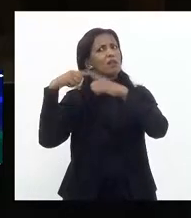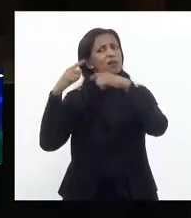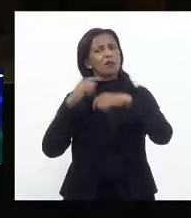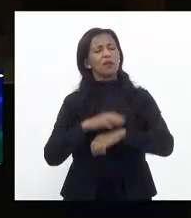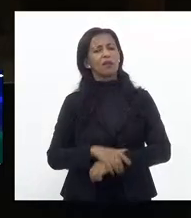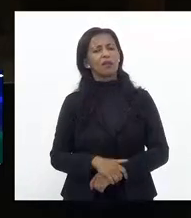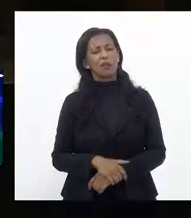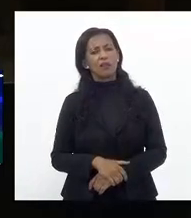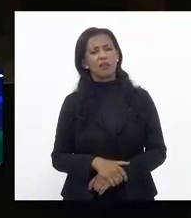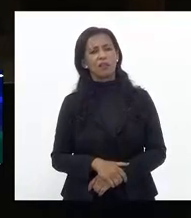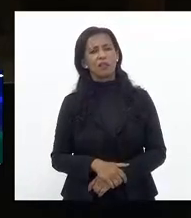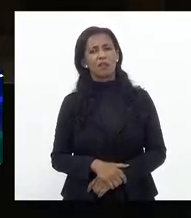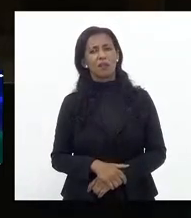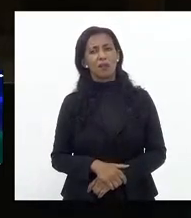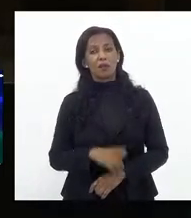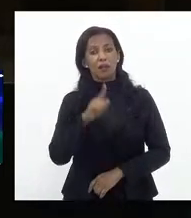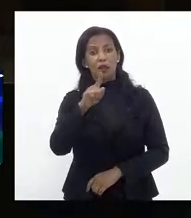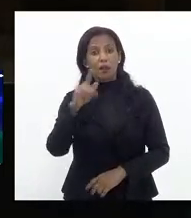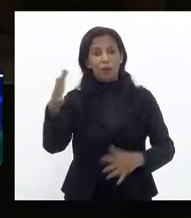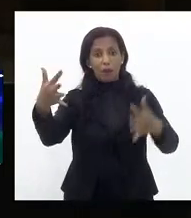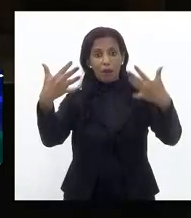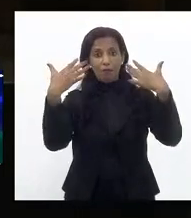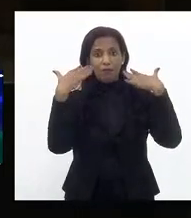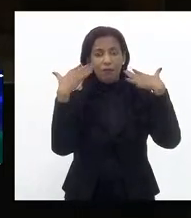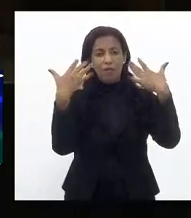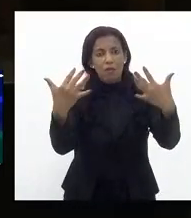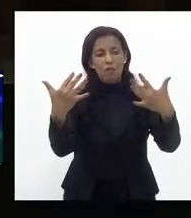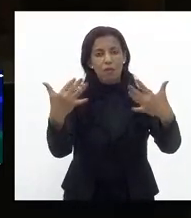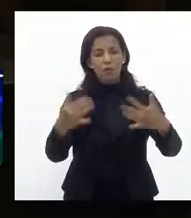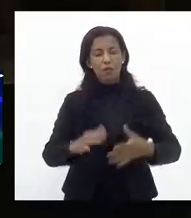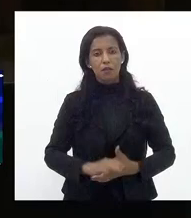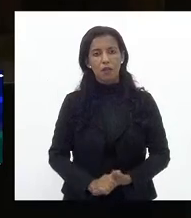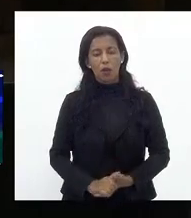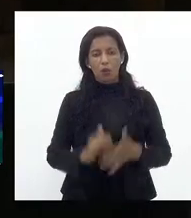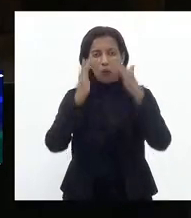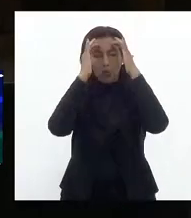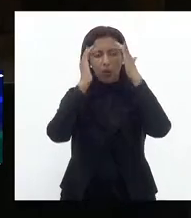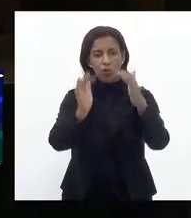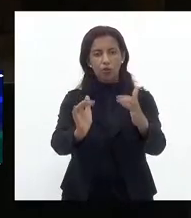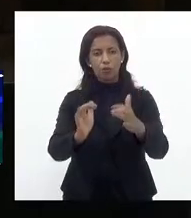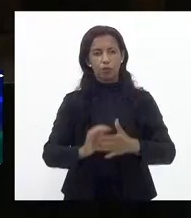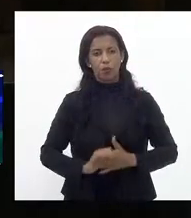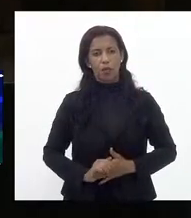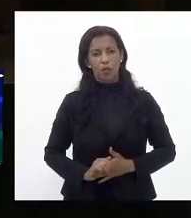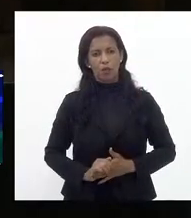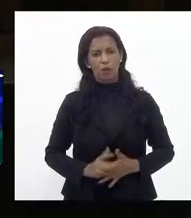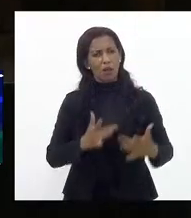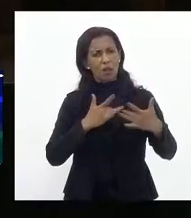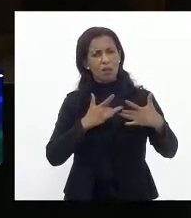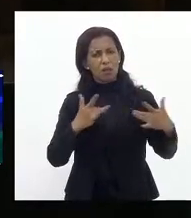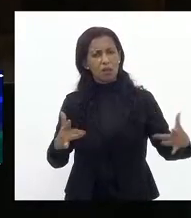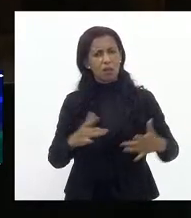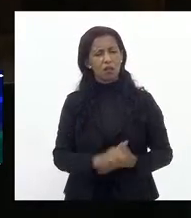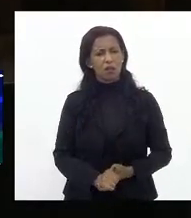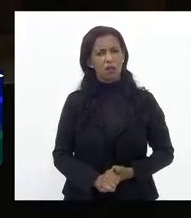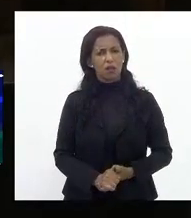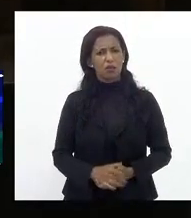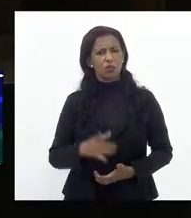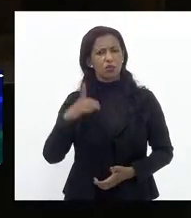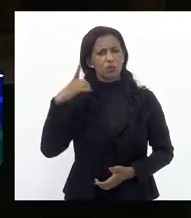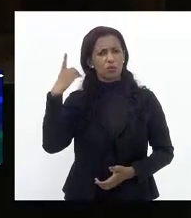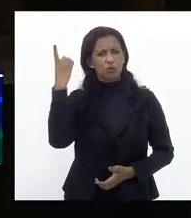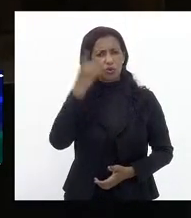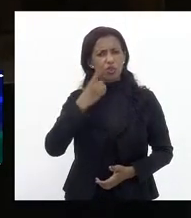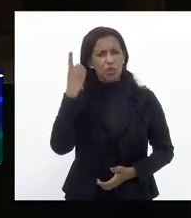retrospectiva? Para chamar a atenção, o respeito, a sensibilidade dos parlamentares para